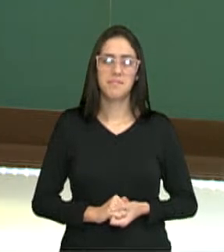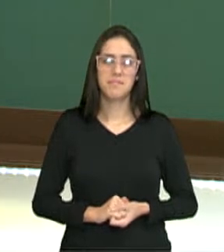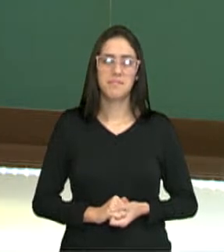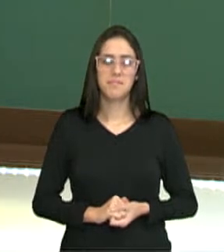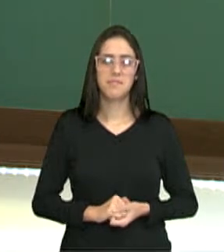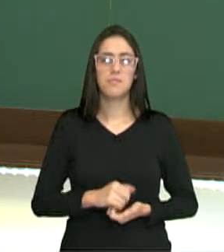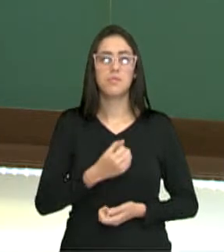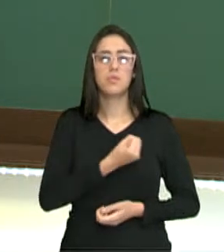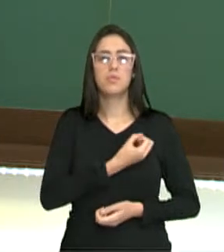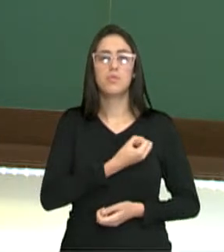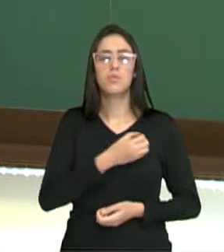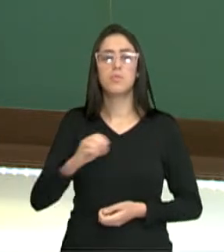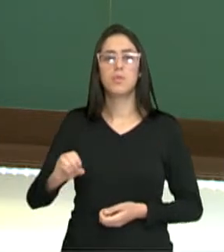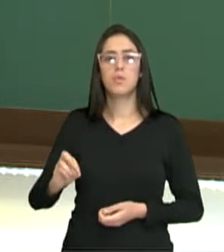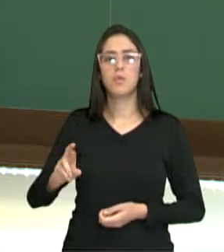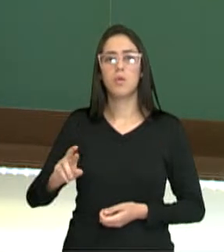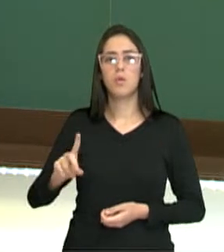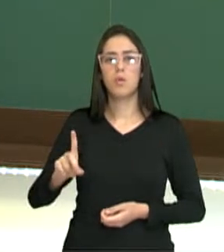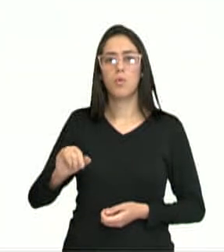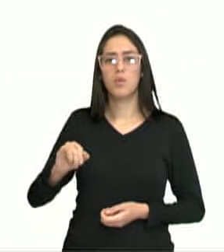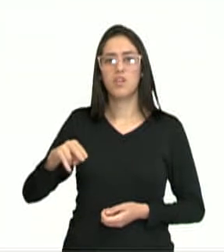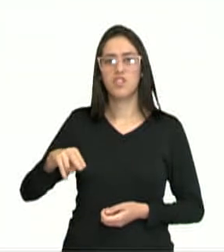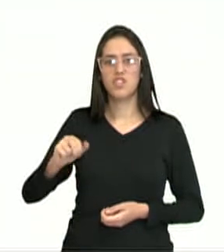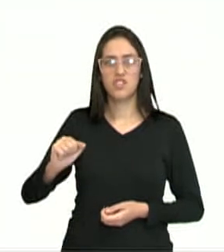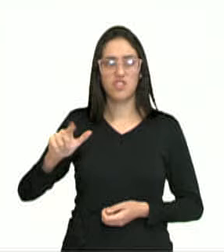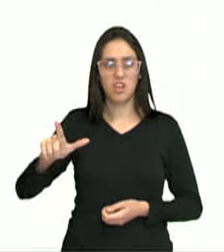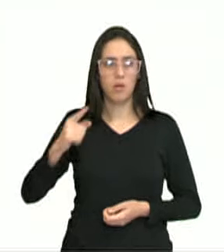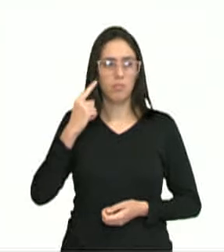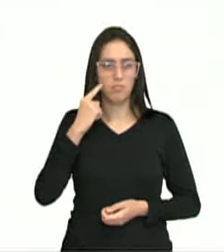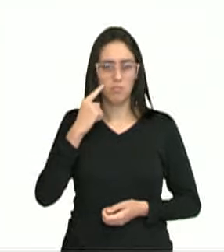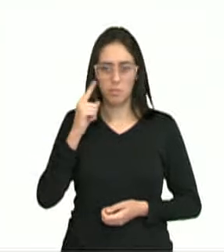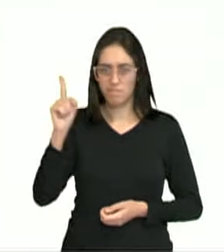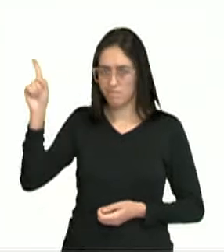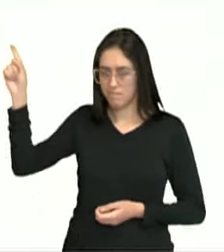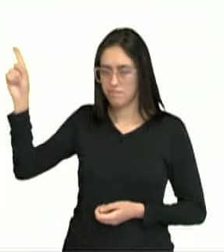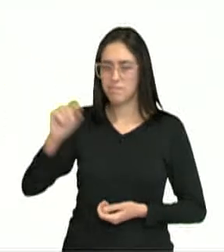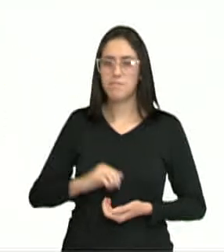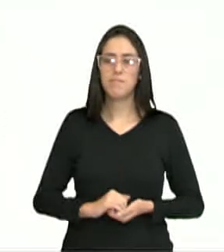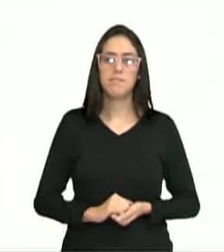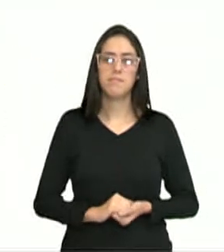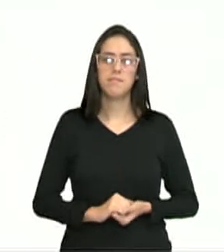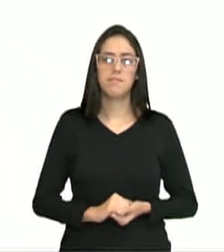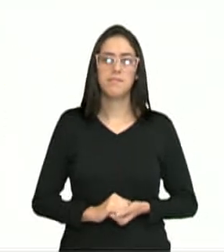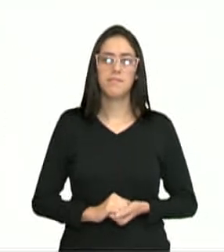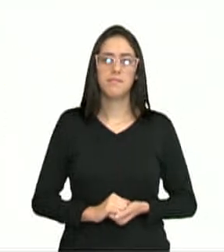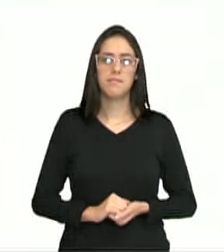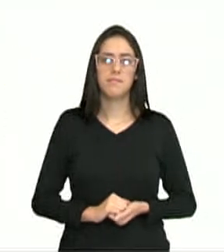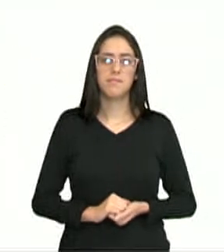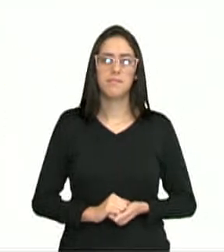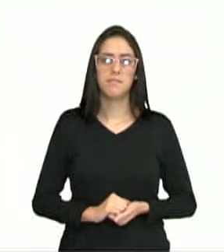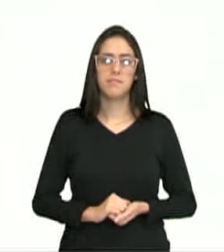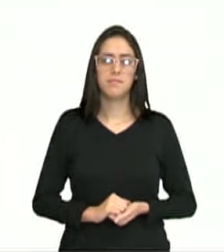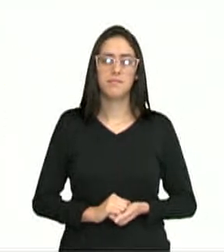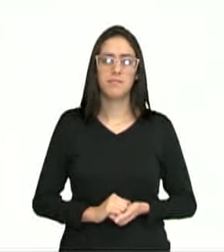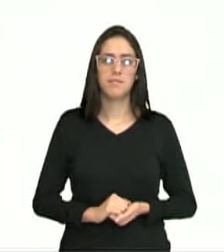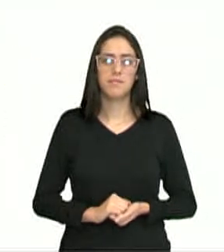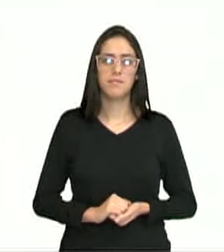Números ordinais a ordenar, ó. Los ordinales são números que expressam